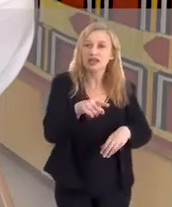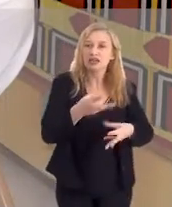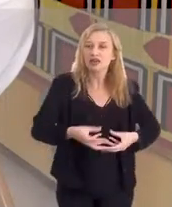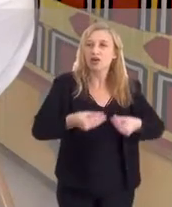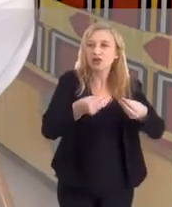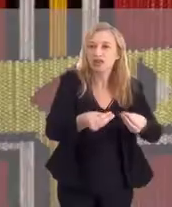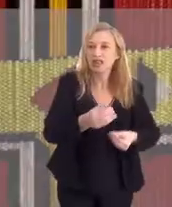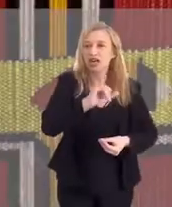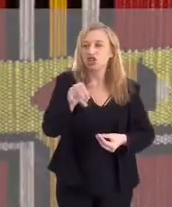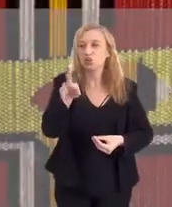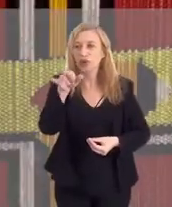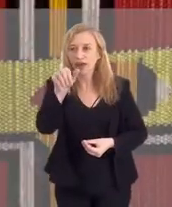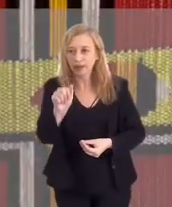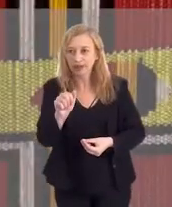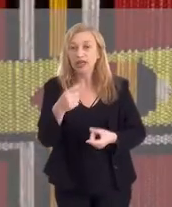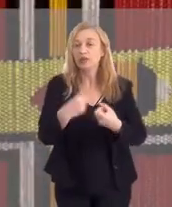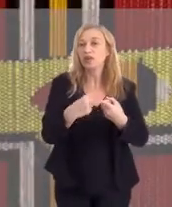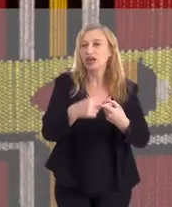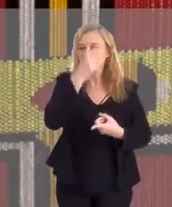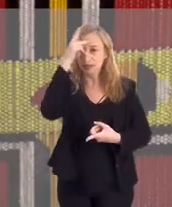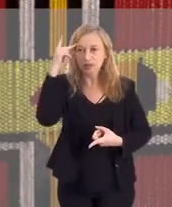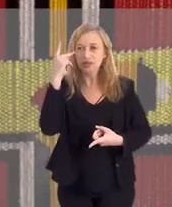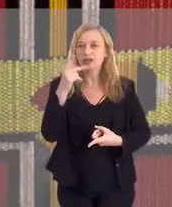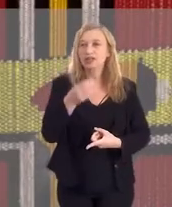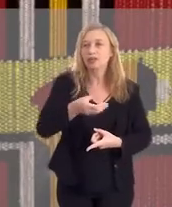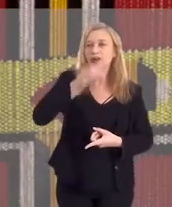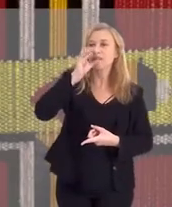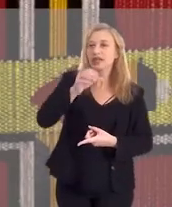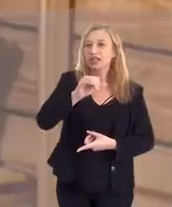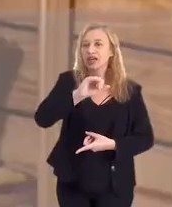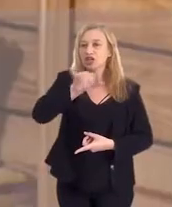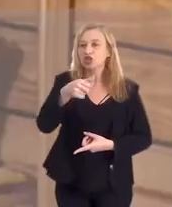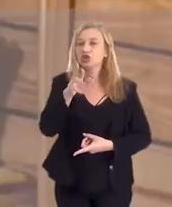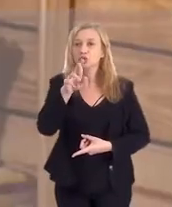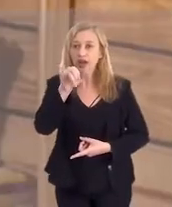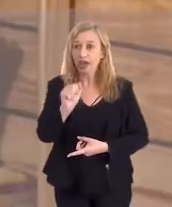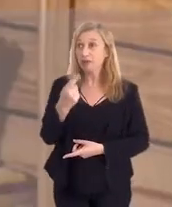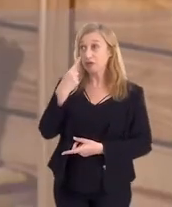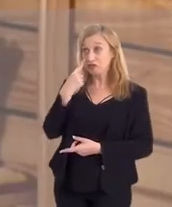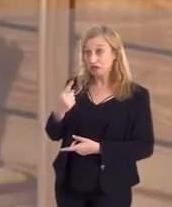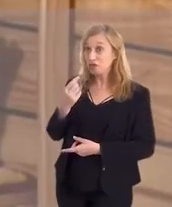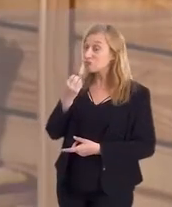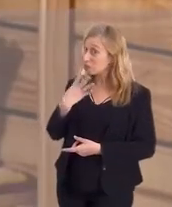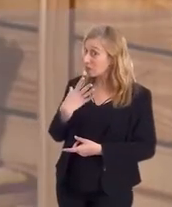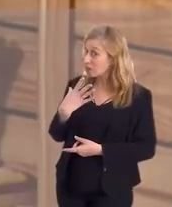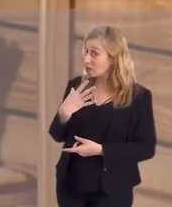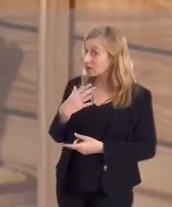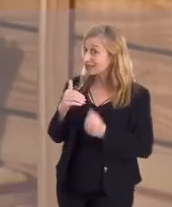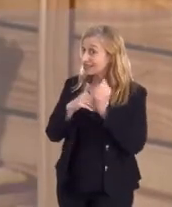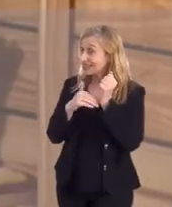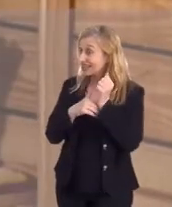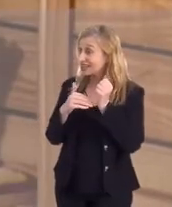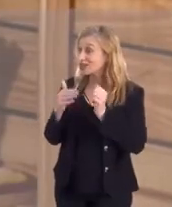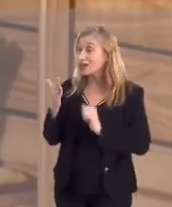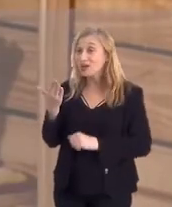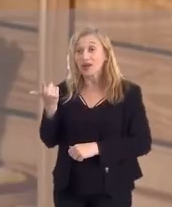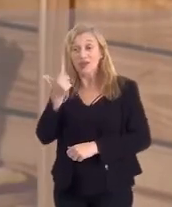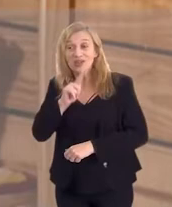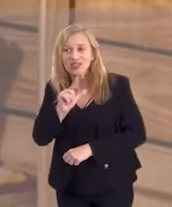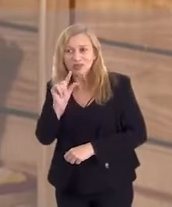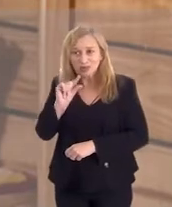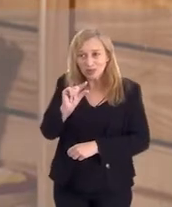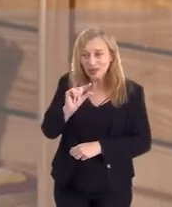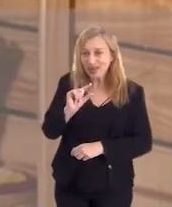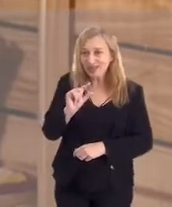E por que essa pessoa está bebendo a Jurema. Muito bom, viu? Tiramos bastante segredos da